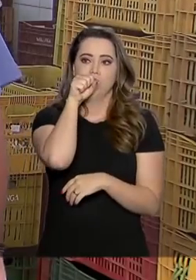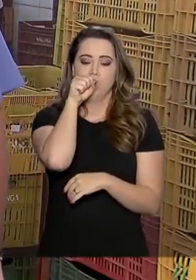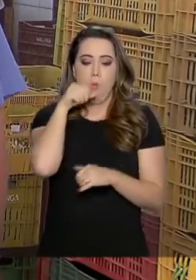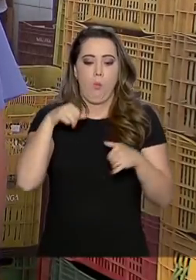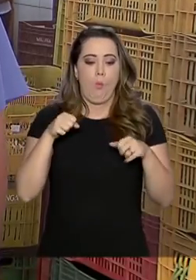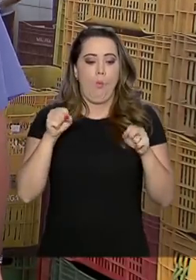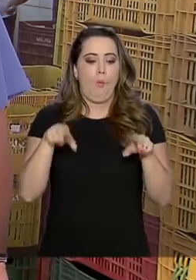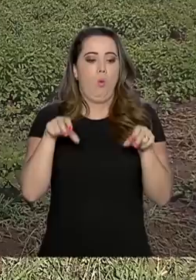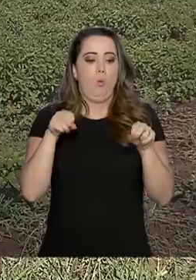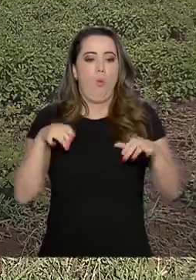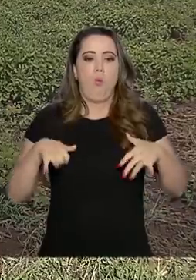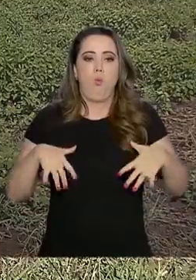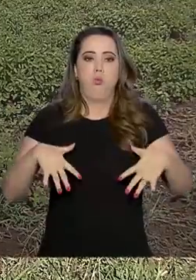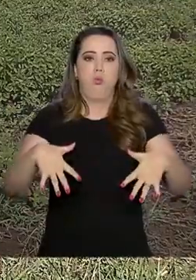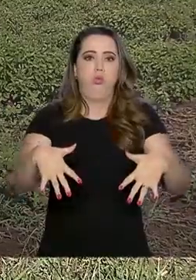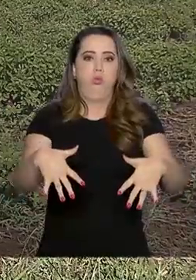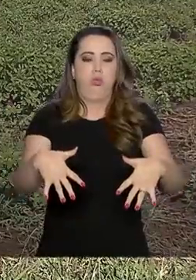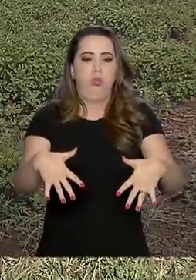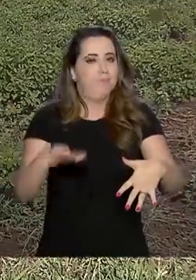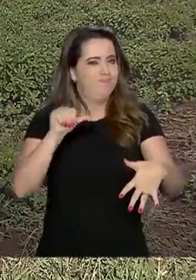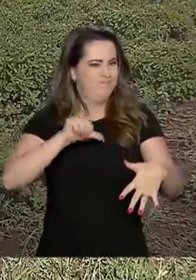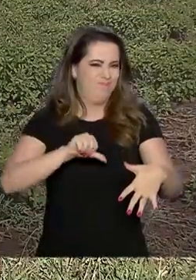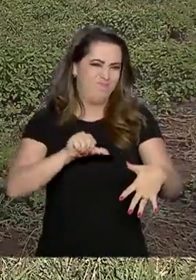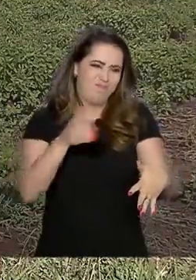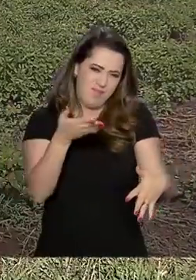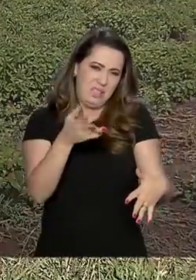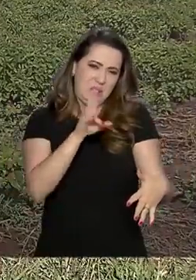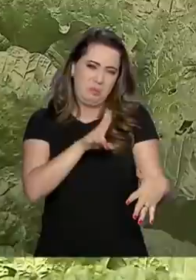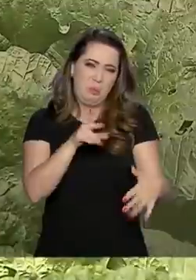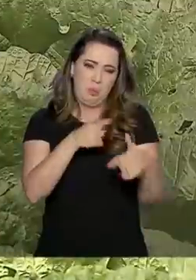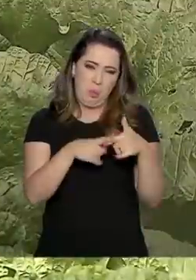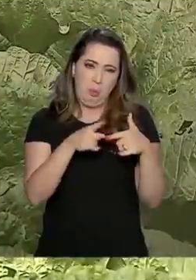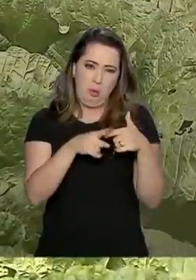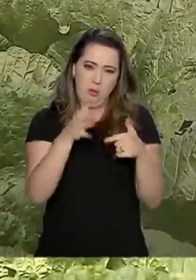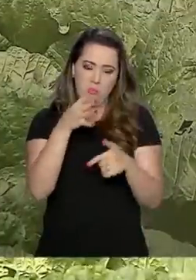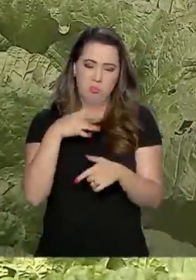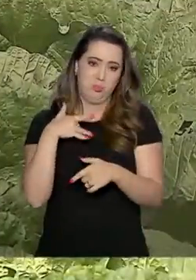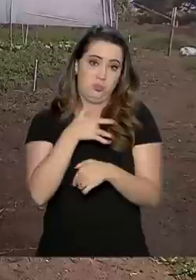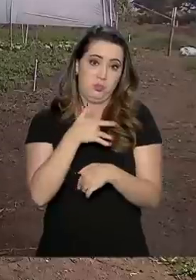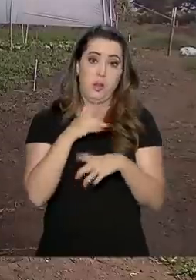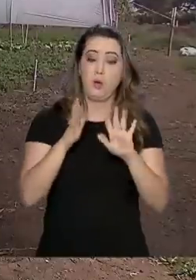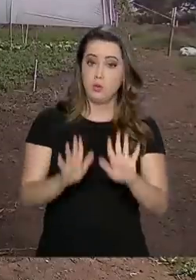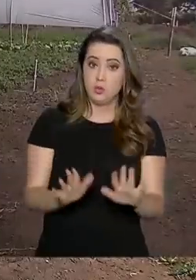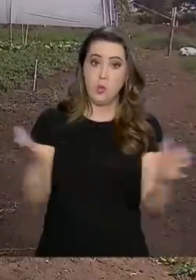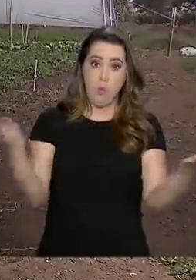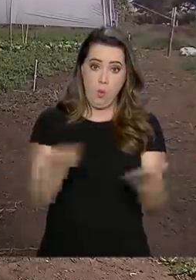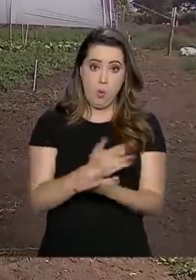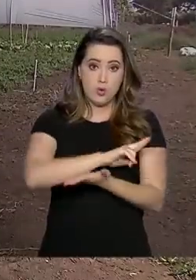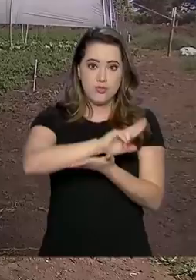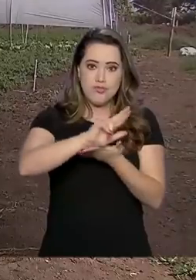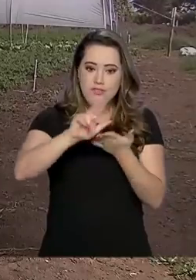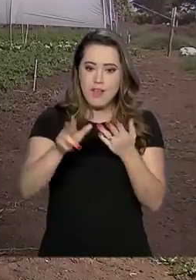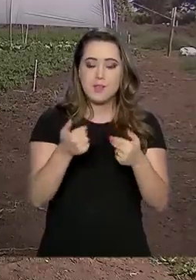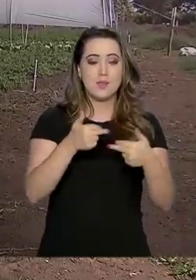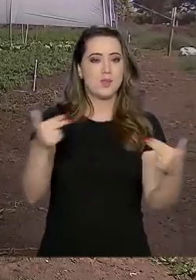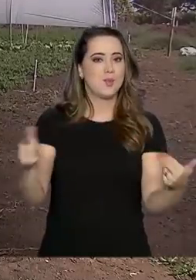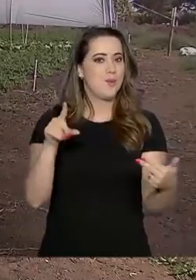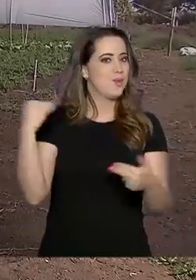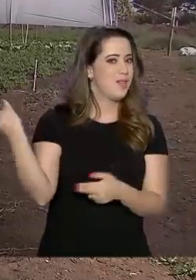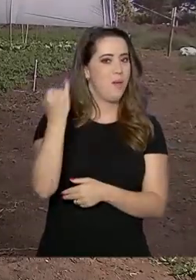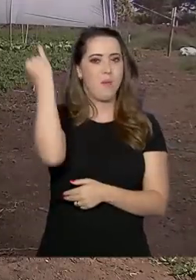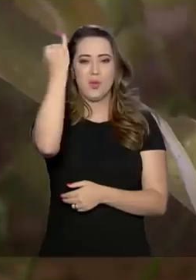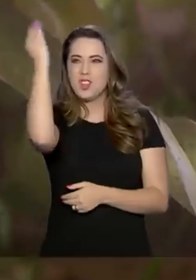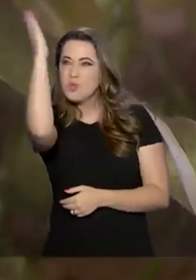agricultura convencional. Hoje, com 120 itens entre hortaliças e laticínios, a fazenda é referência